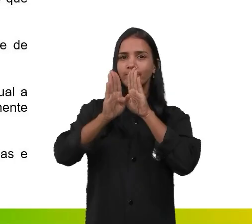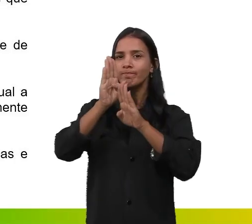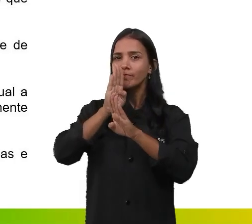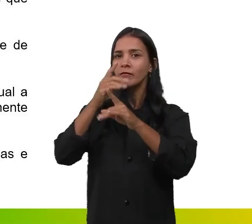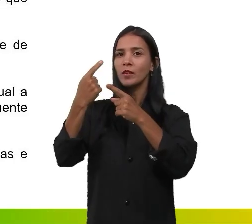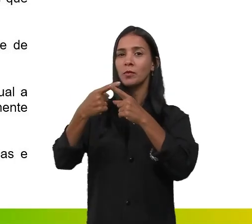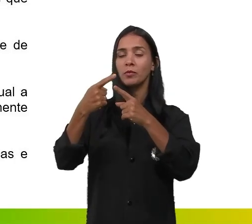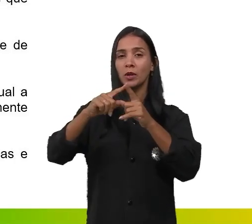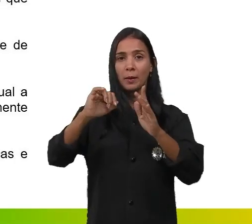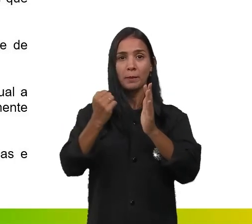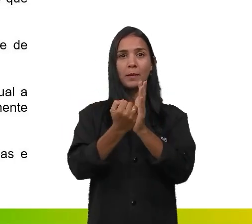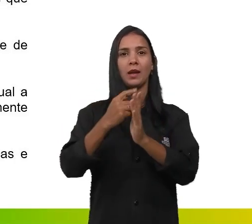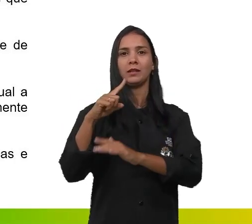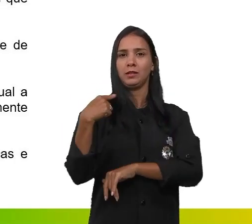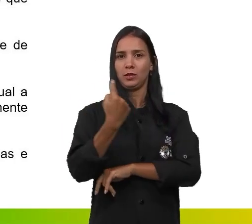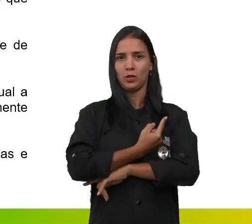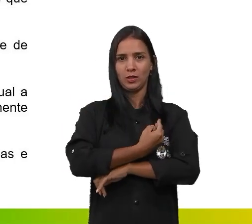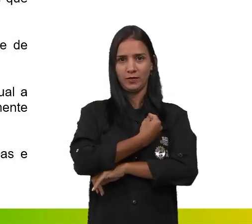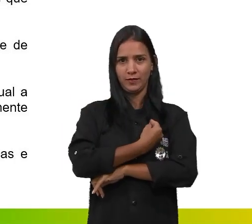silenciadas.